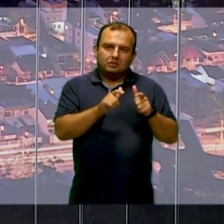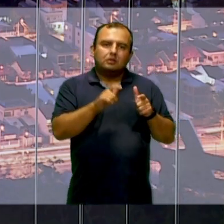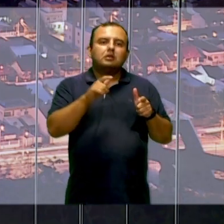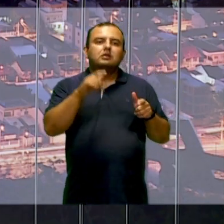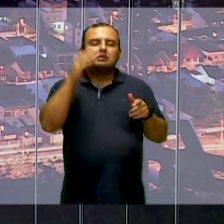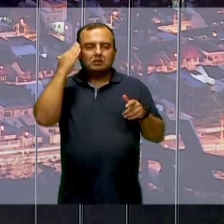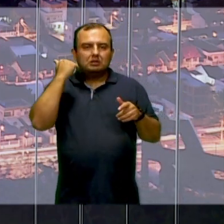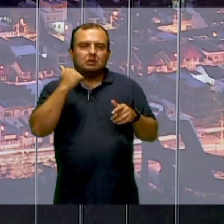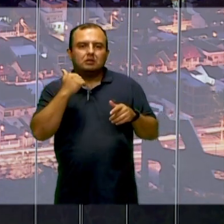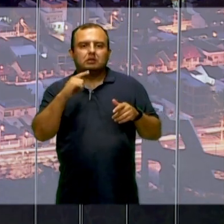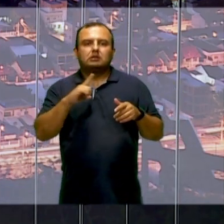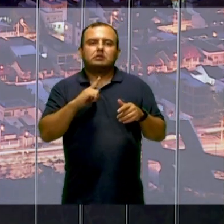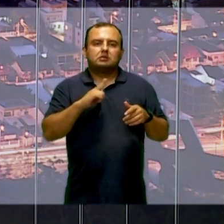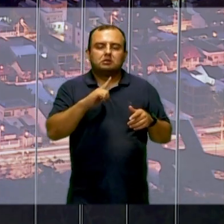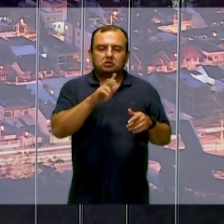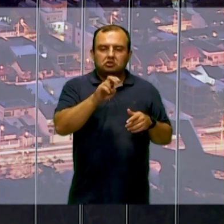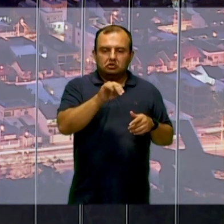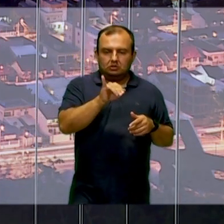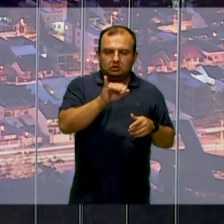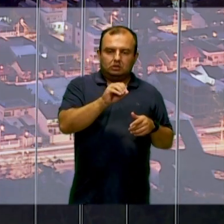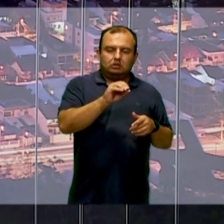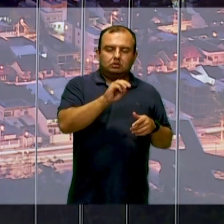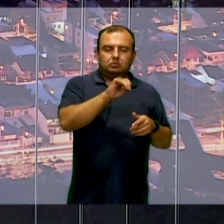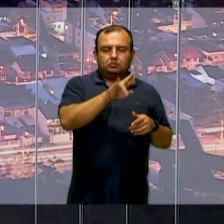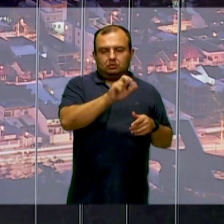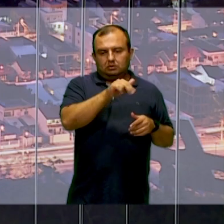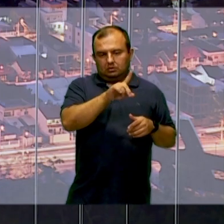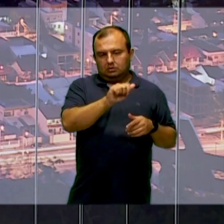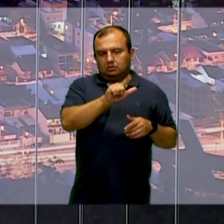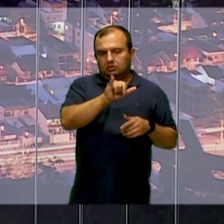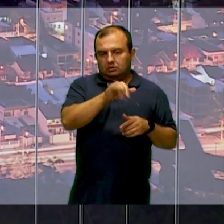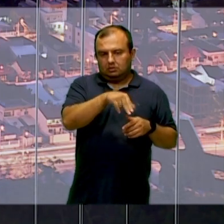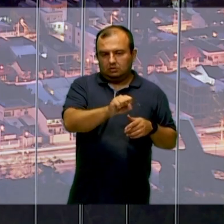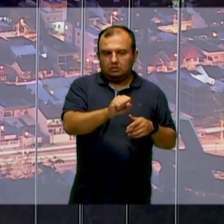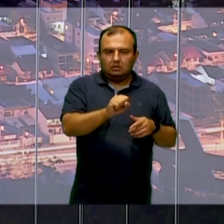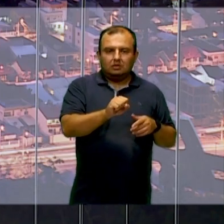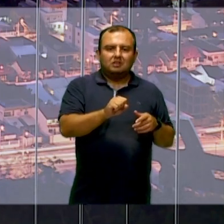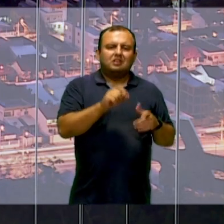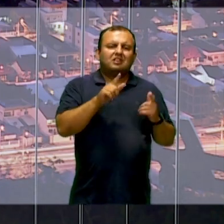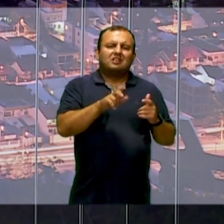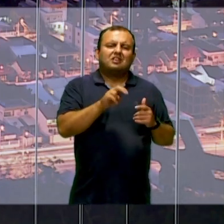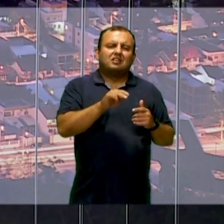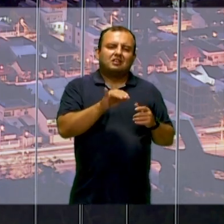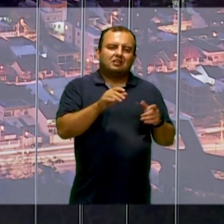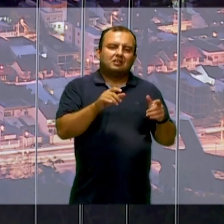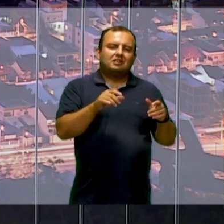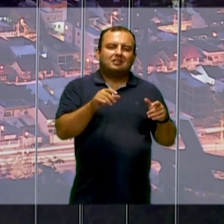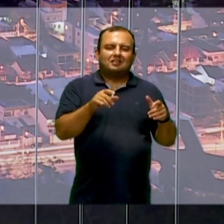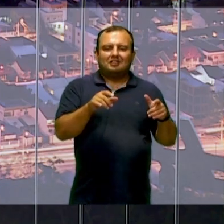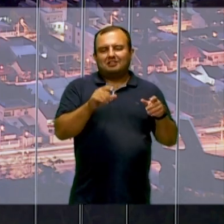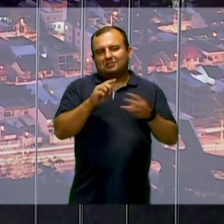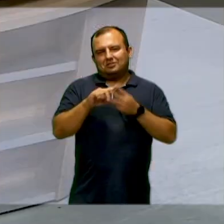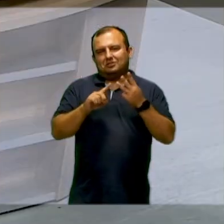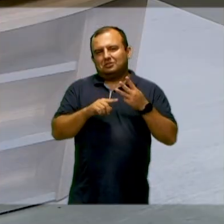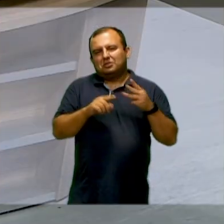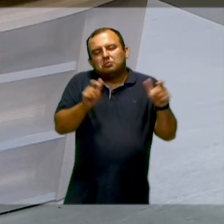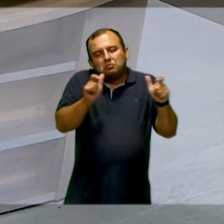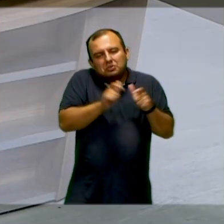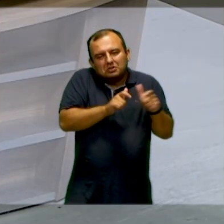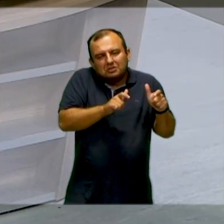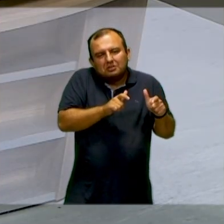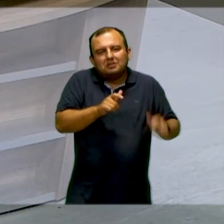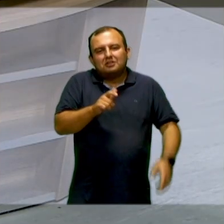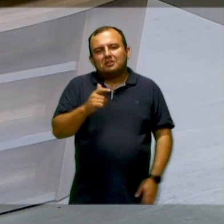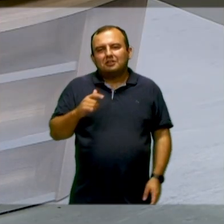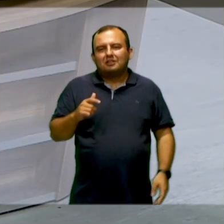sabe, tem muita gente. Uma vez eu conversei com uma pessoa, ela me disse assim, Genésio Miranda Lins é o patinho feio das... Eu não acho,